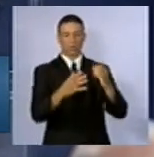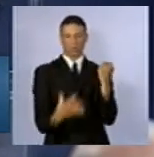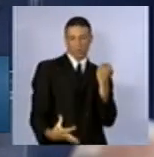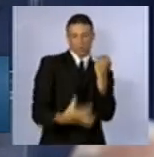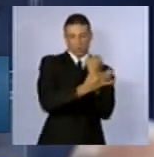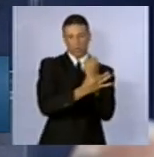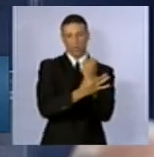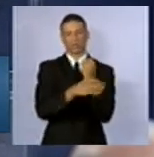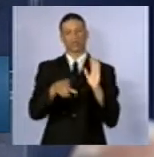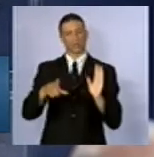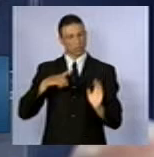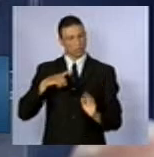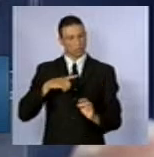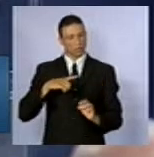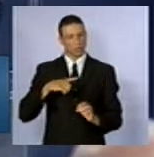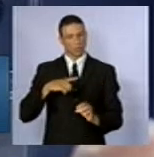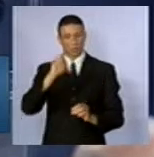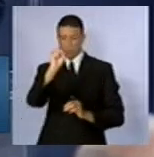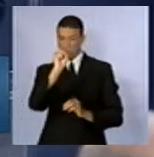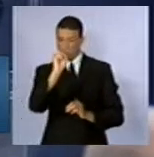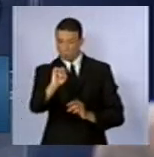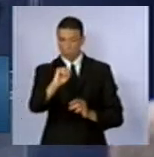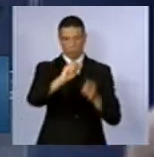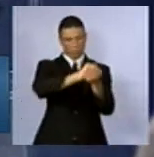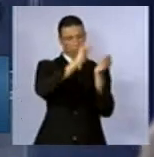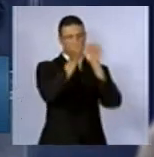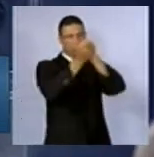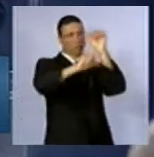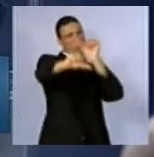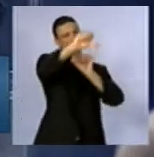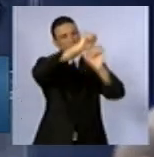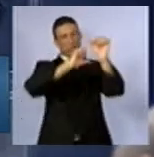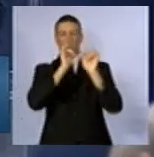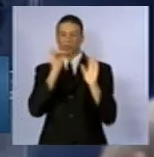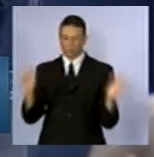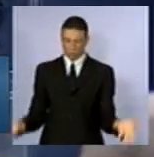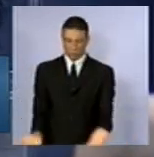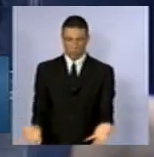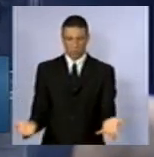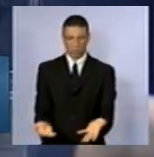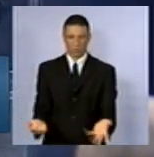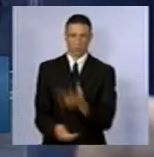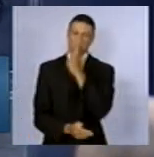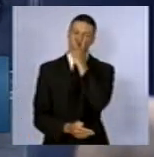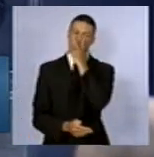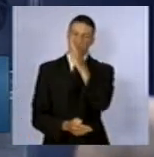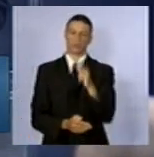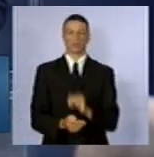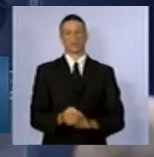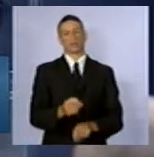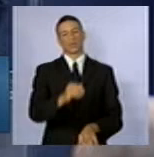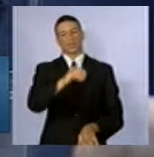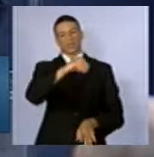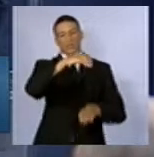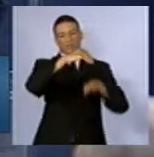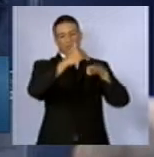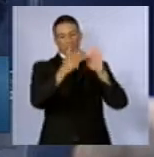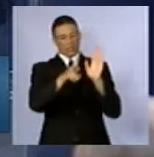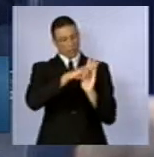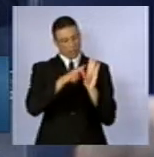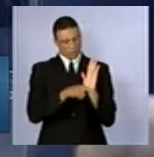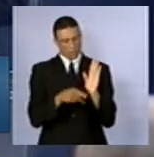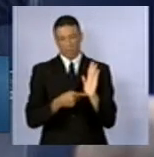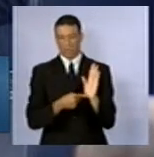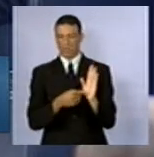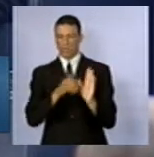eh eh se há uma mudança que se hoje nós estamos achando que os níveis que estão colocados na normas eles estão